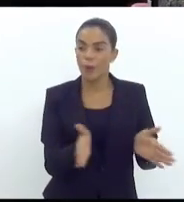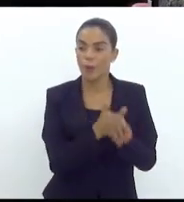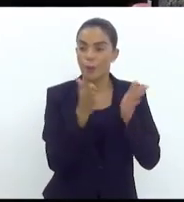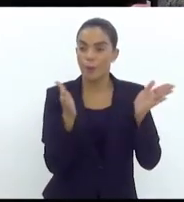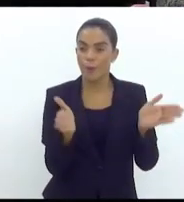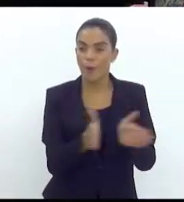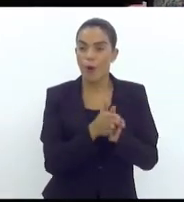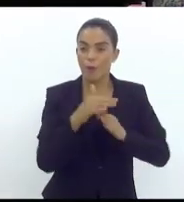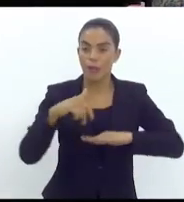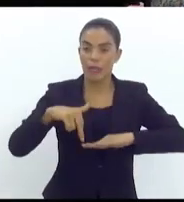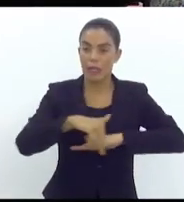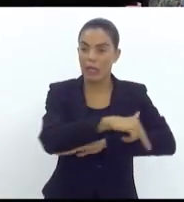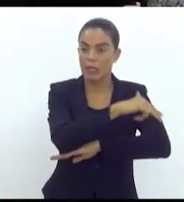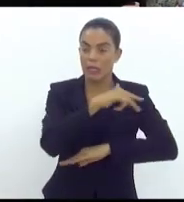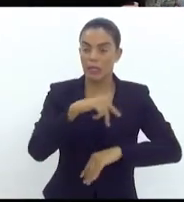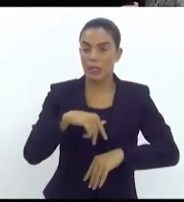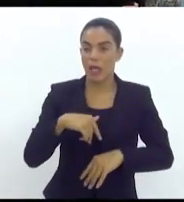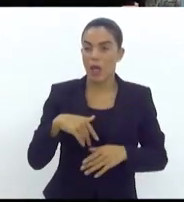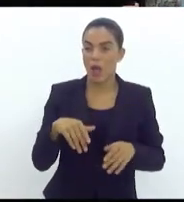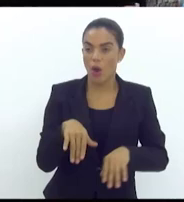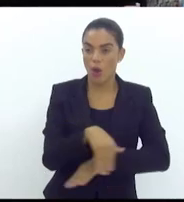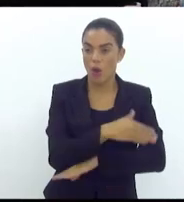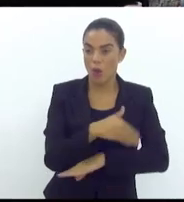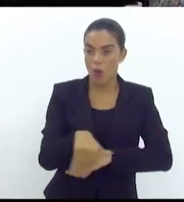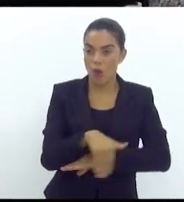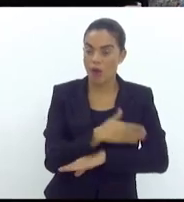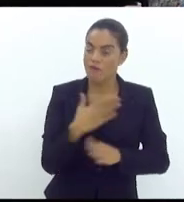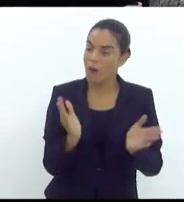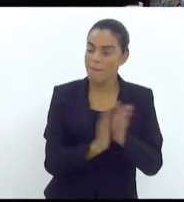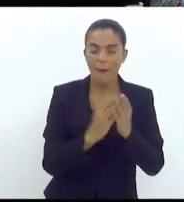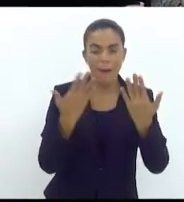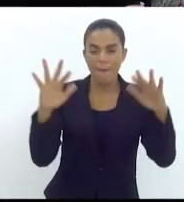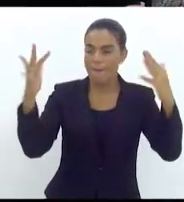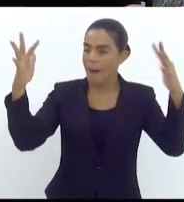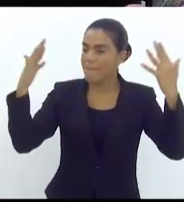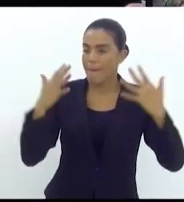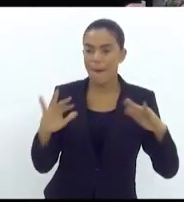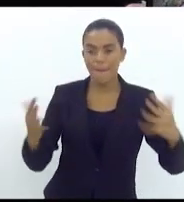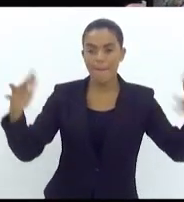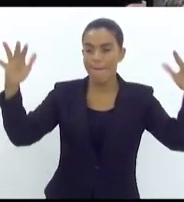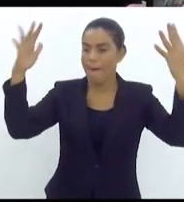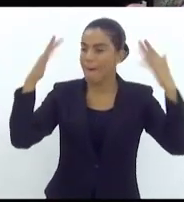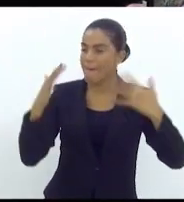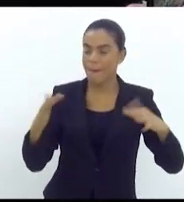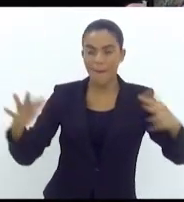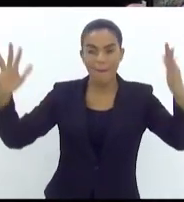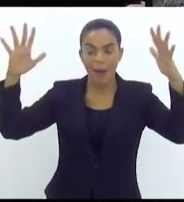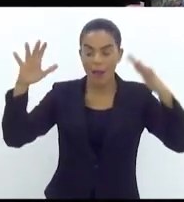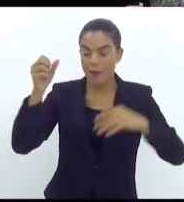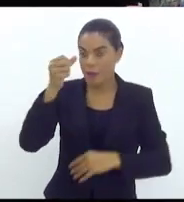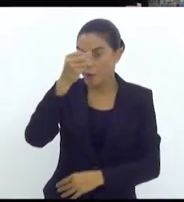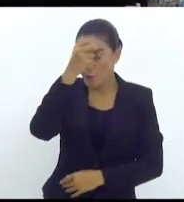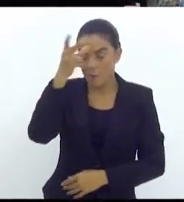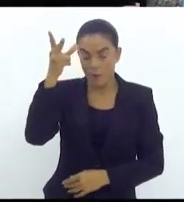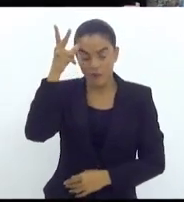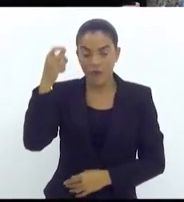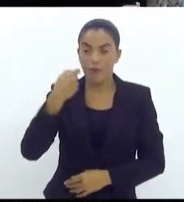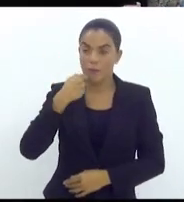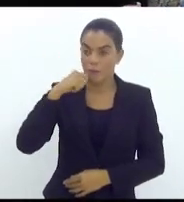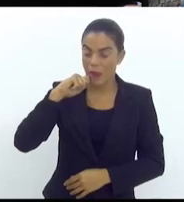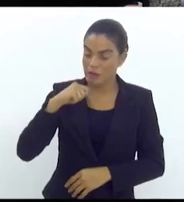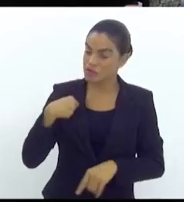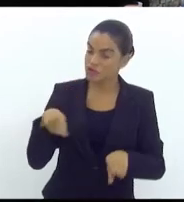pobre que anda na rua e foi aplaudido ao dizer isso inclusive o prefeito Eduardo Paes